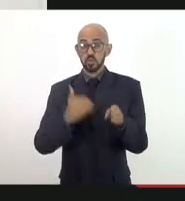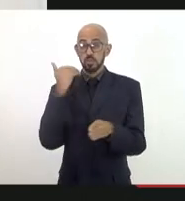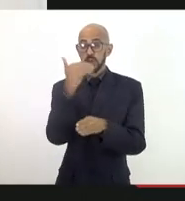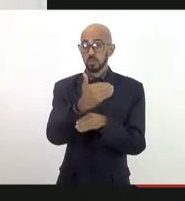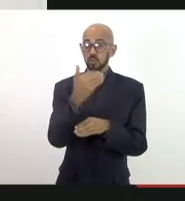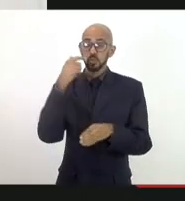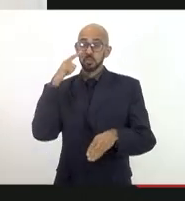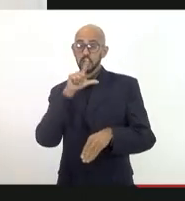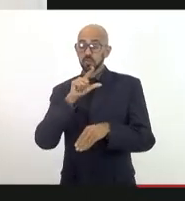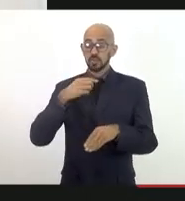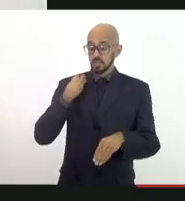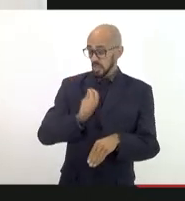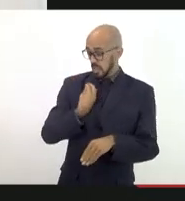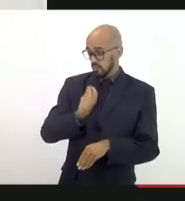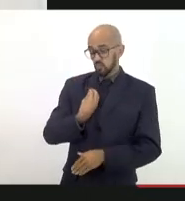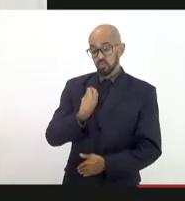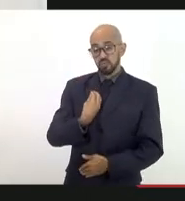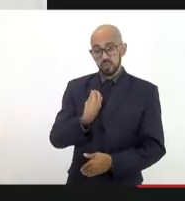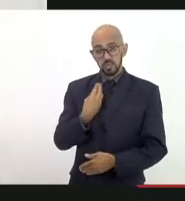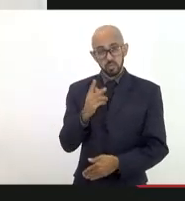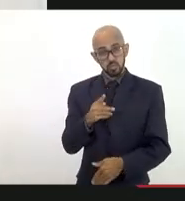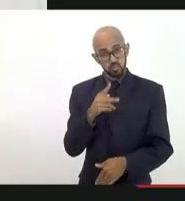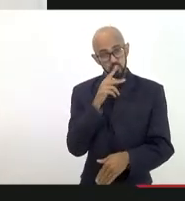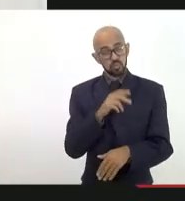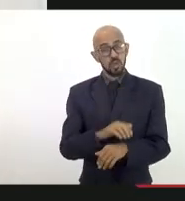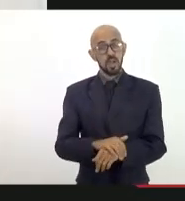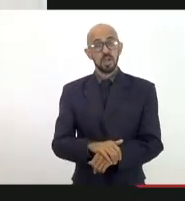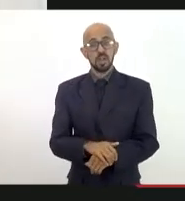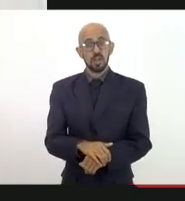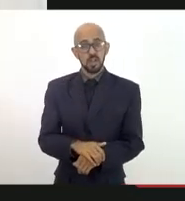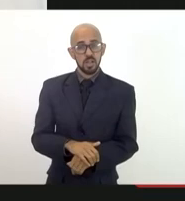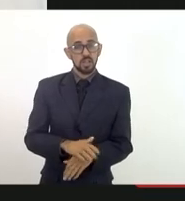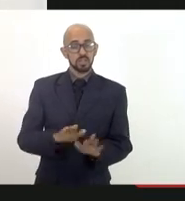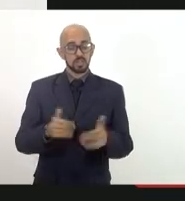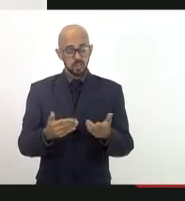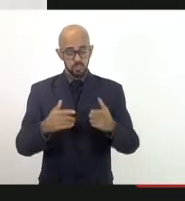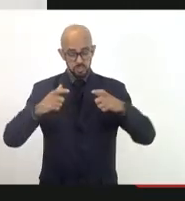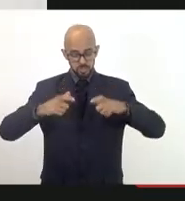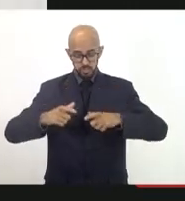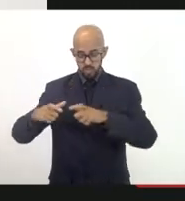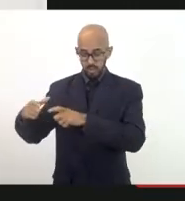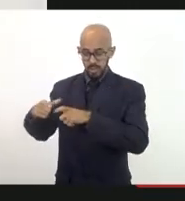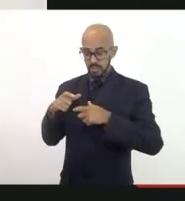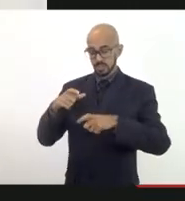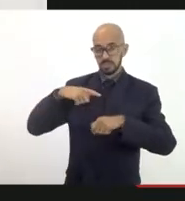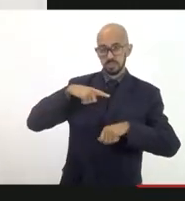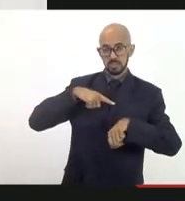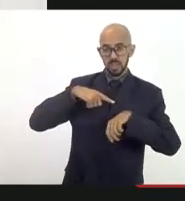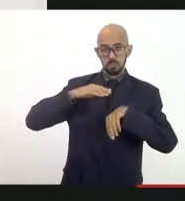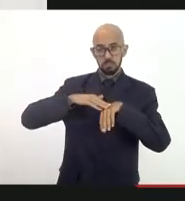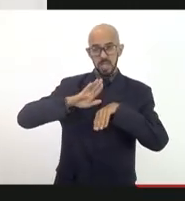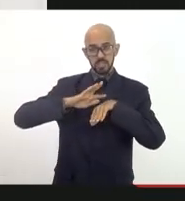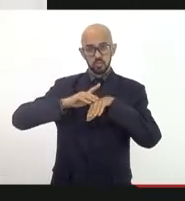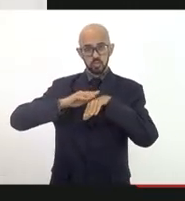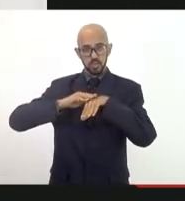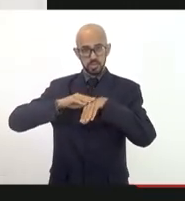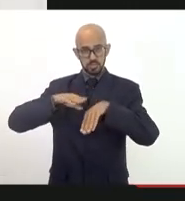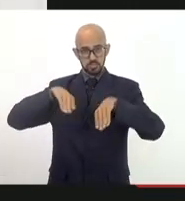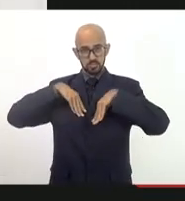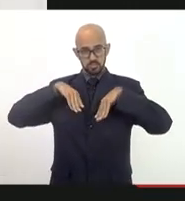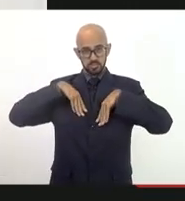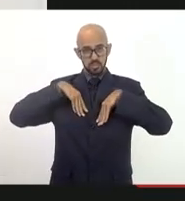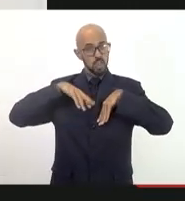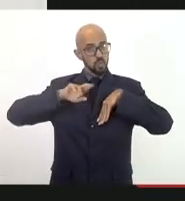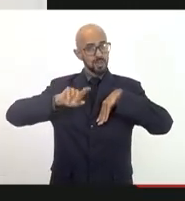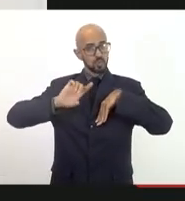direito à vida, à existência. Então, as áreas hoje com alta taxa de tuberculose, na cidade do Rio, mas também no estado do Rio, né, nas áreas